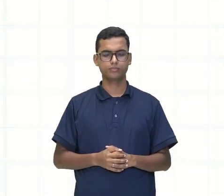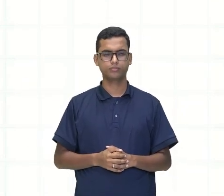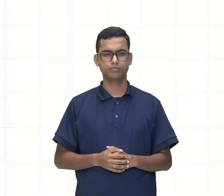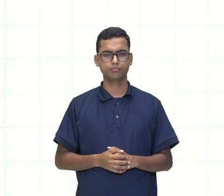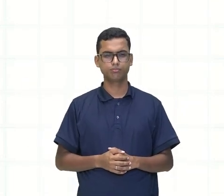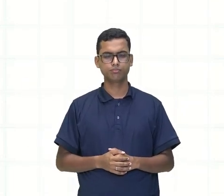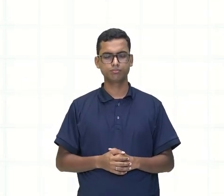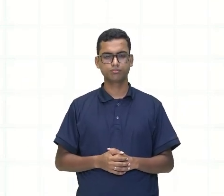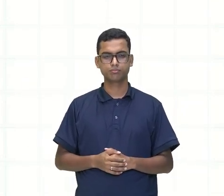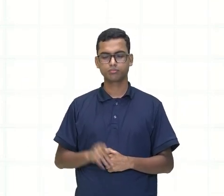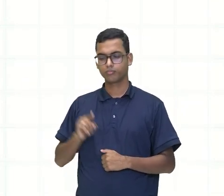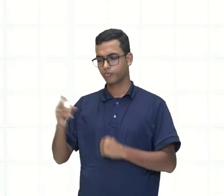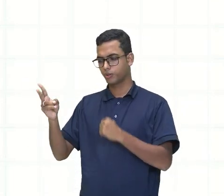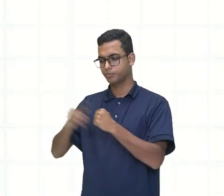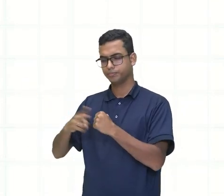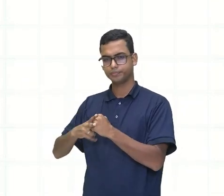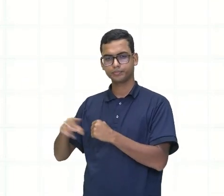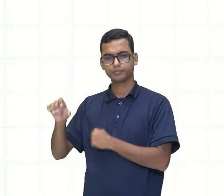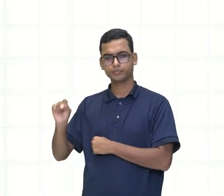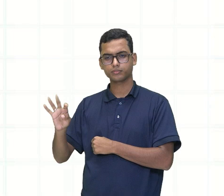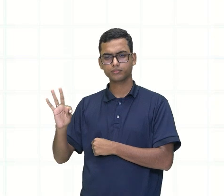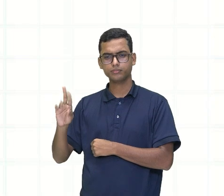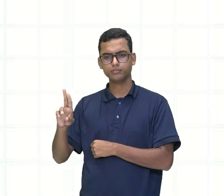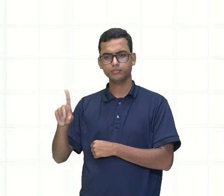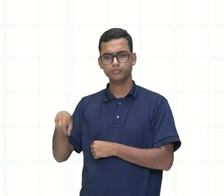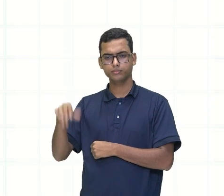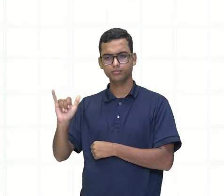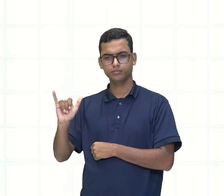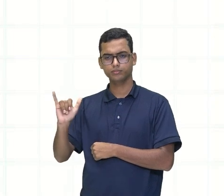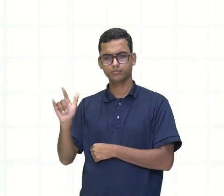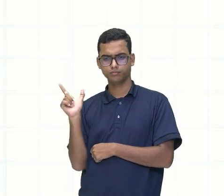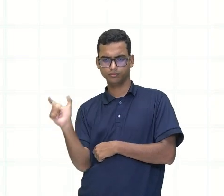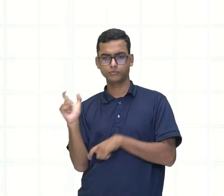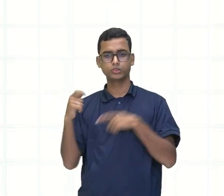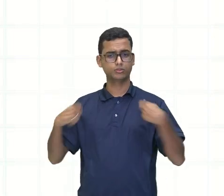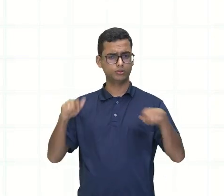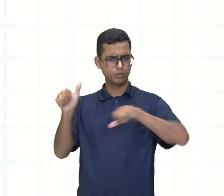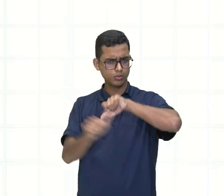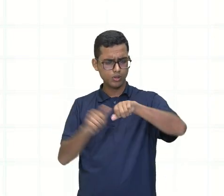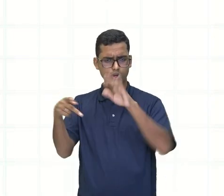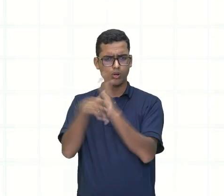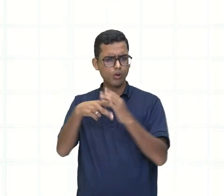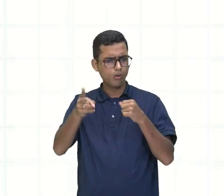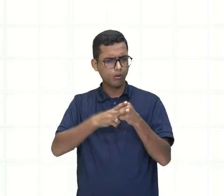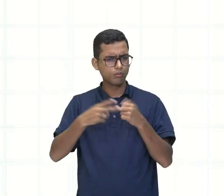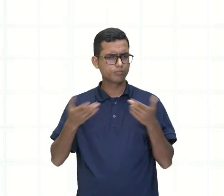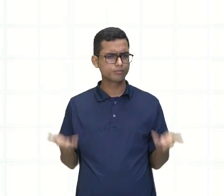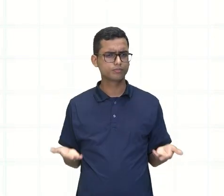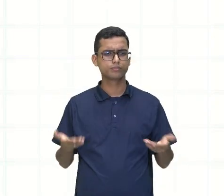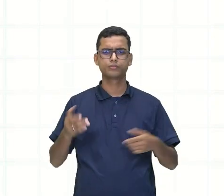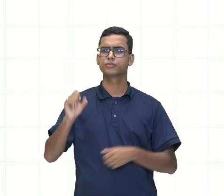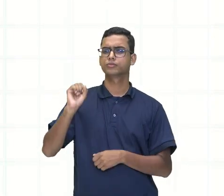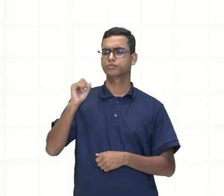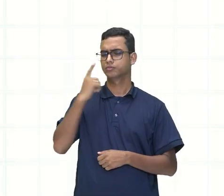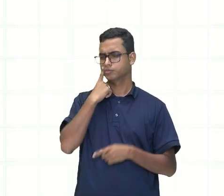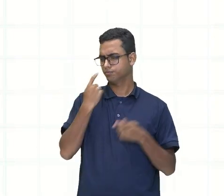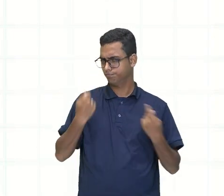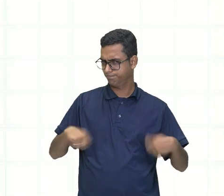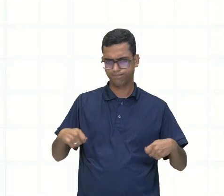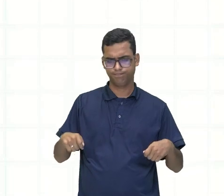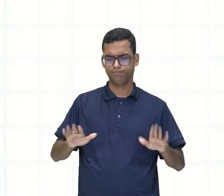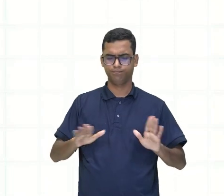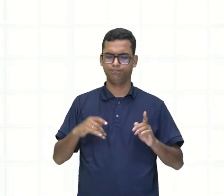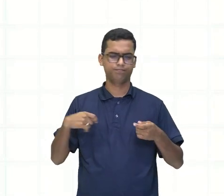né? Preciso fazer alguma alteração no verbo? Não preciso não, ok? É só acrescentar o